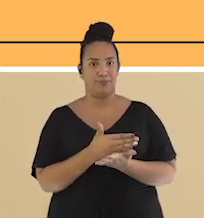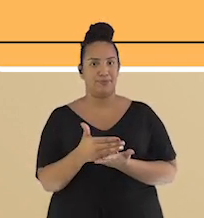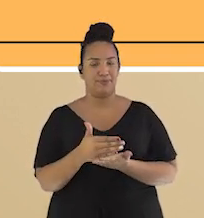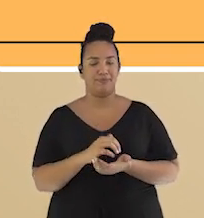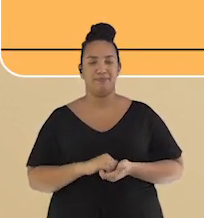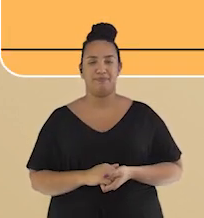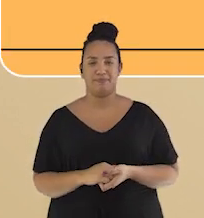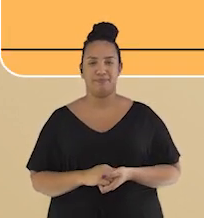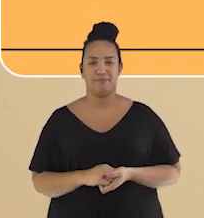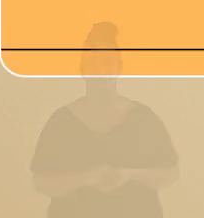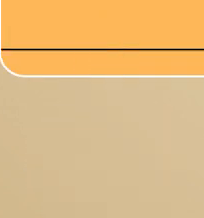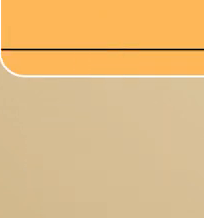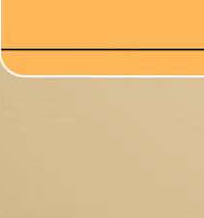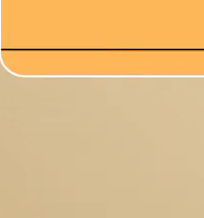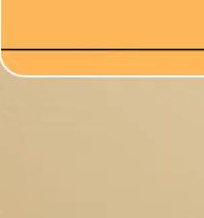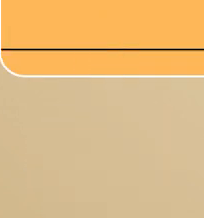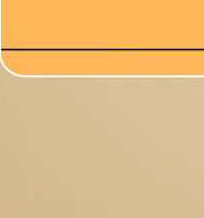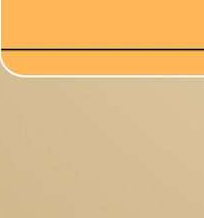lá!